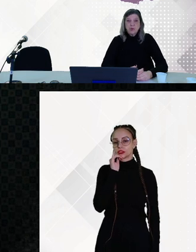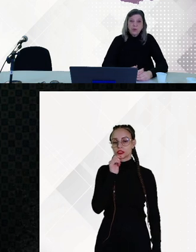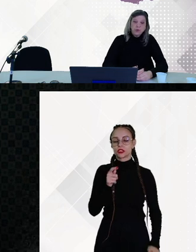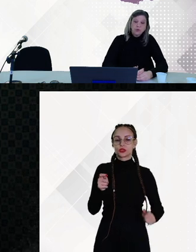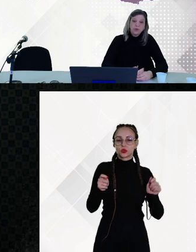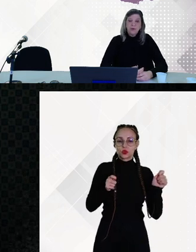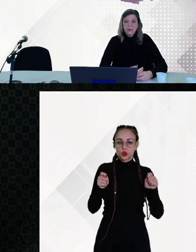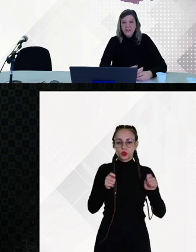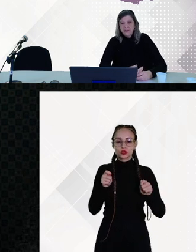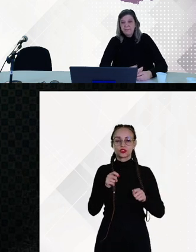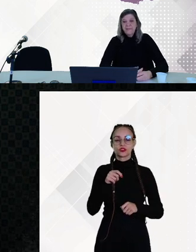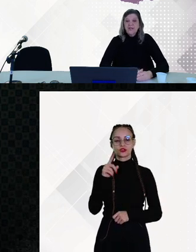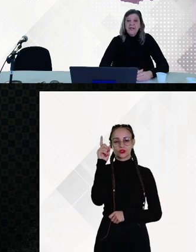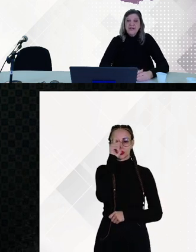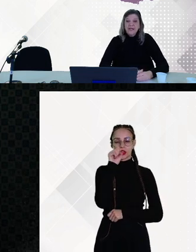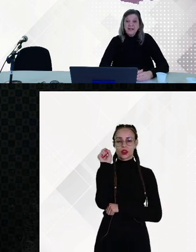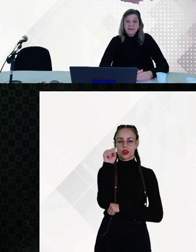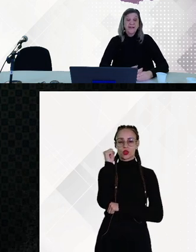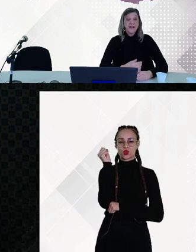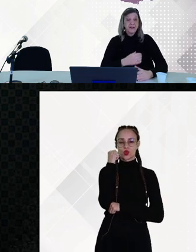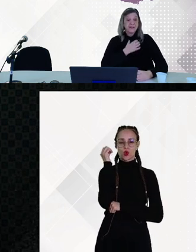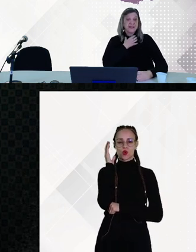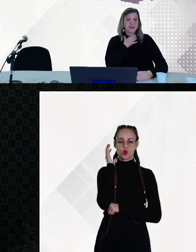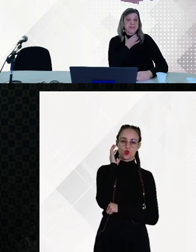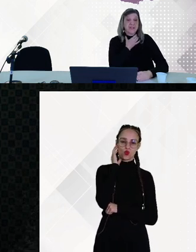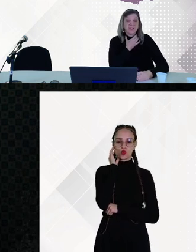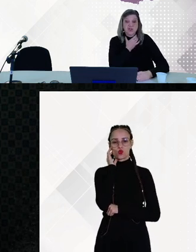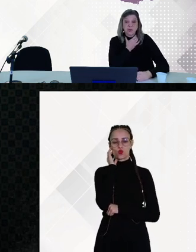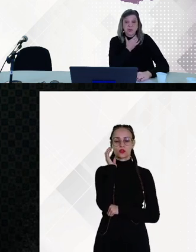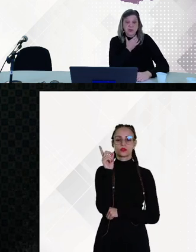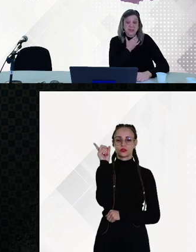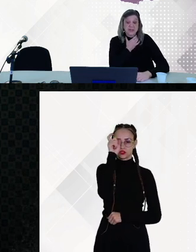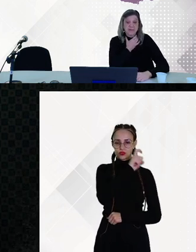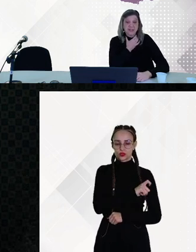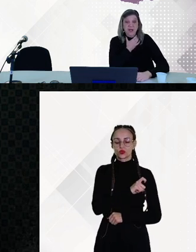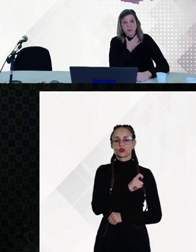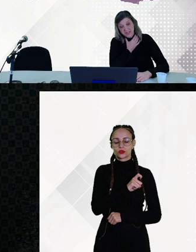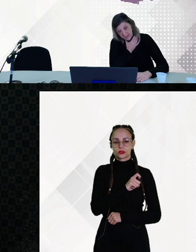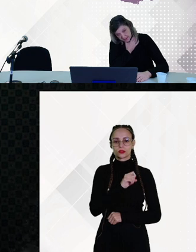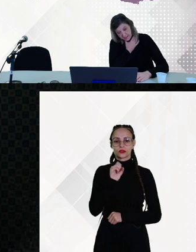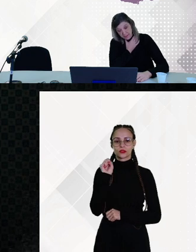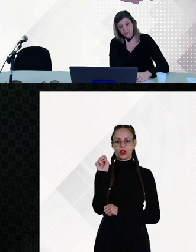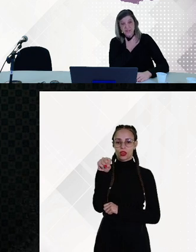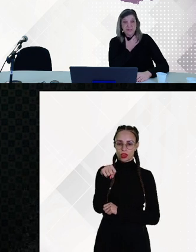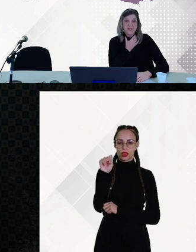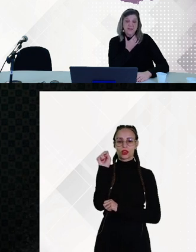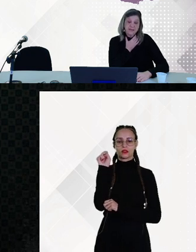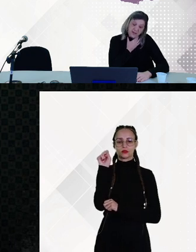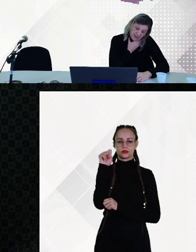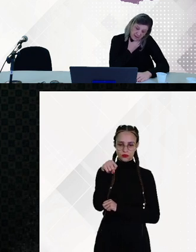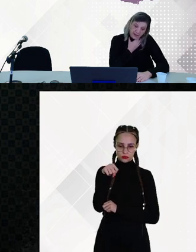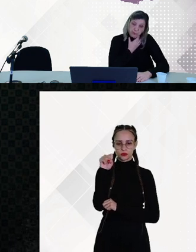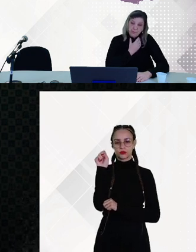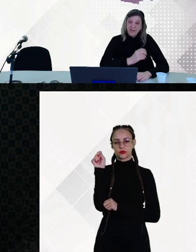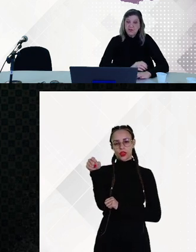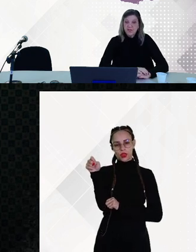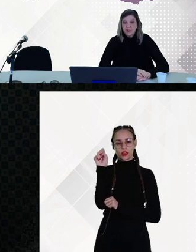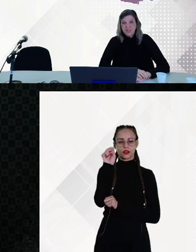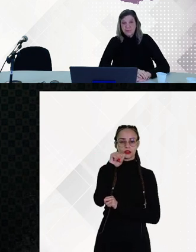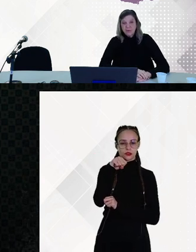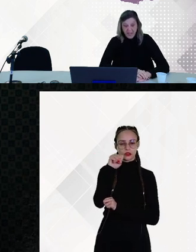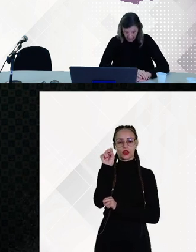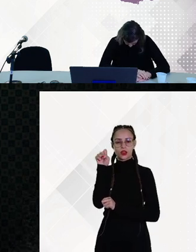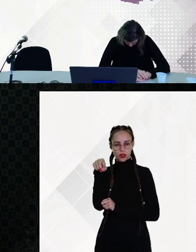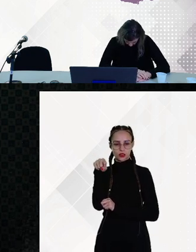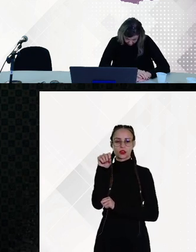controle de tronco, né? Ela tem a capacidade de controle de cervical, mas ainda, muitas vezes, ela pende a